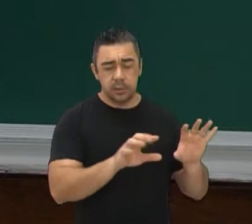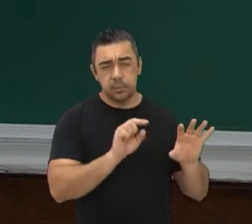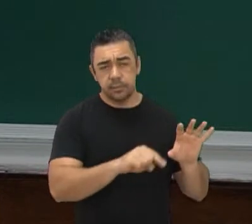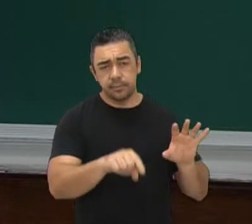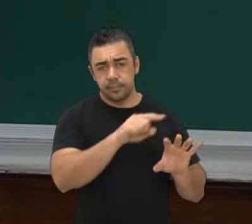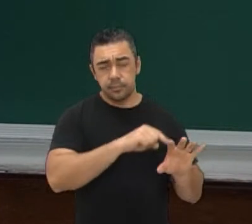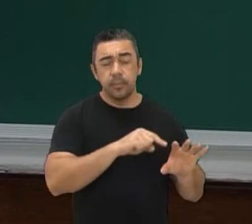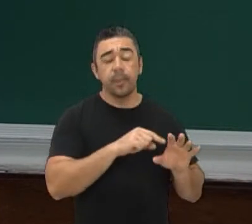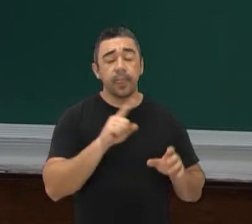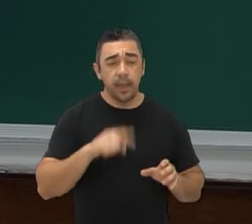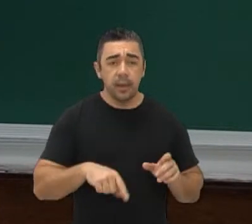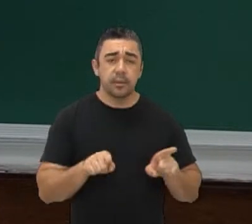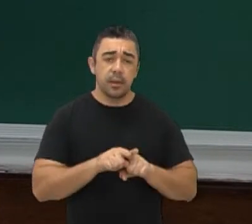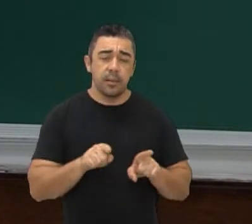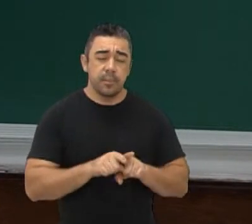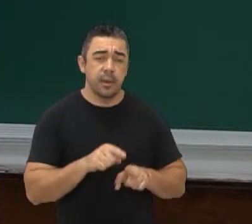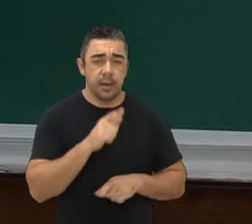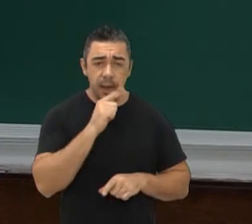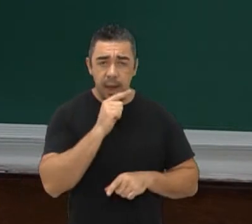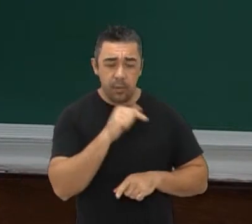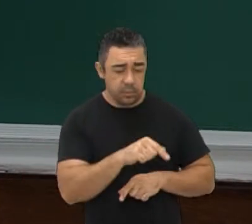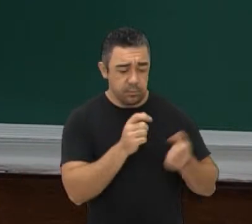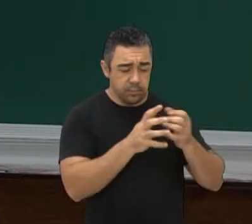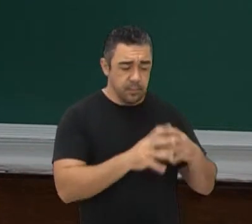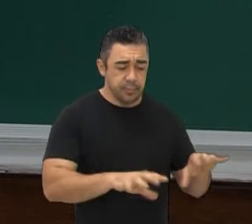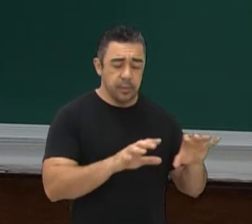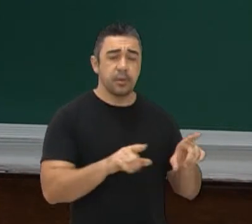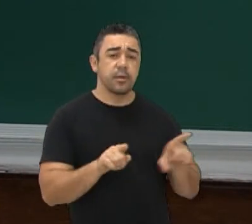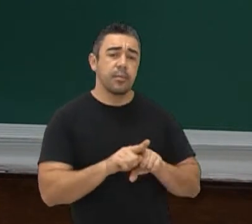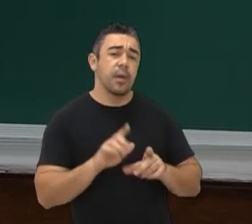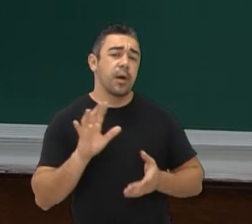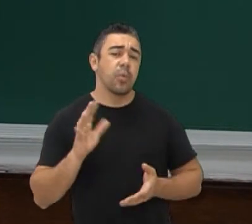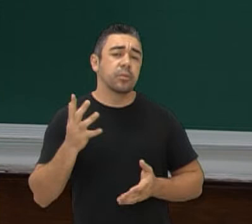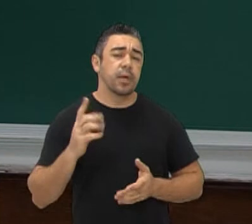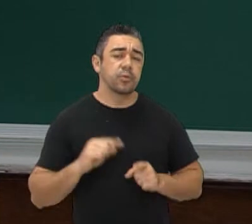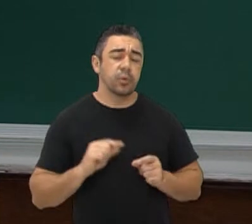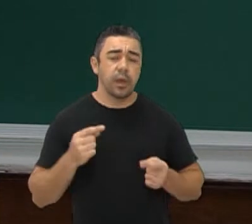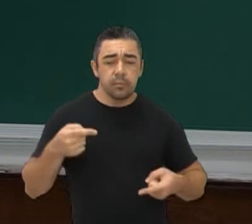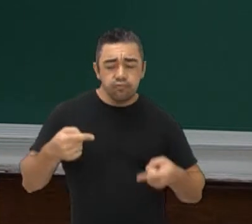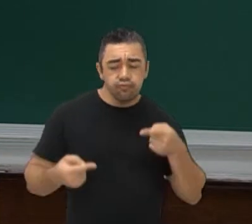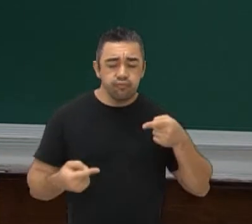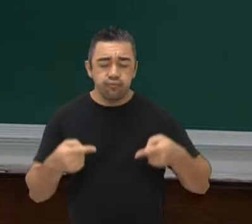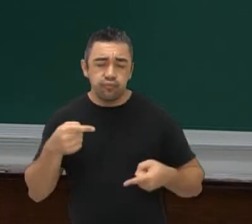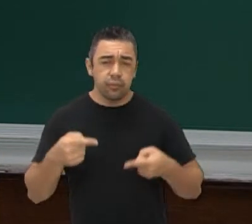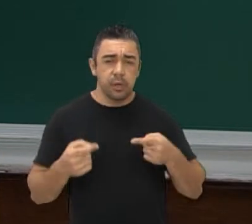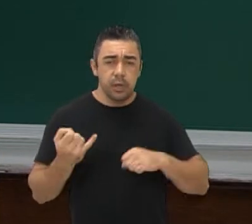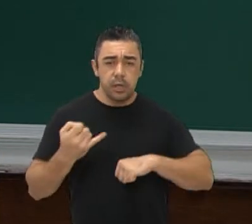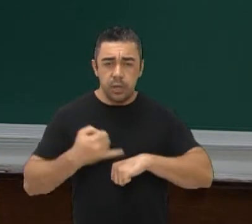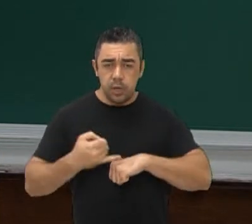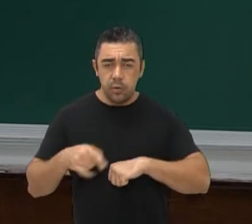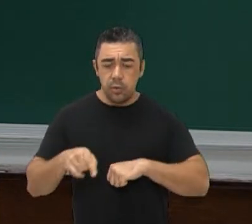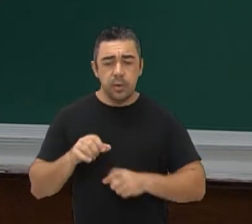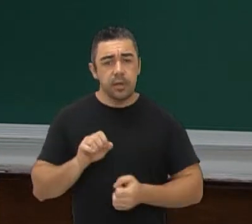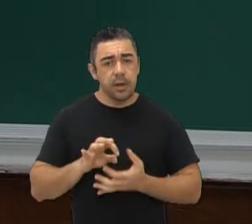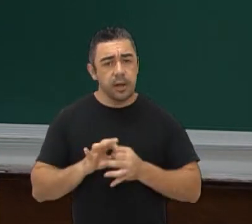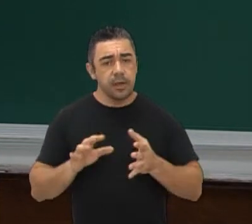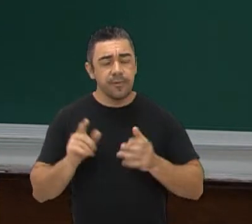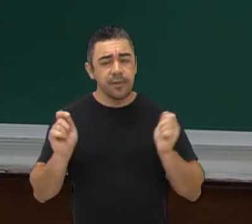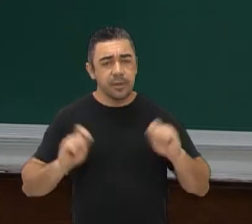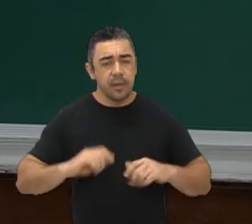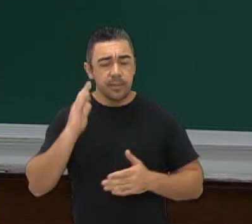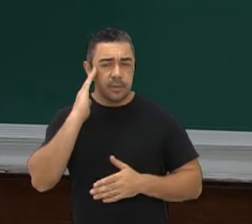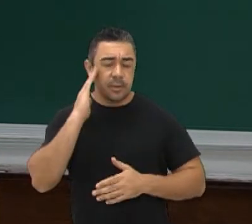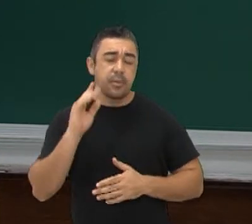em questão, eu vou ter a dissociação da água também. E isso vai causar uma certa competição entre os íons que estão disponíveis ali, para a gente